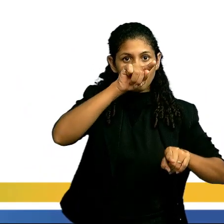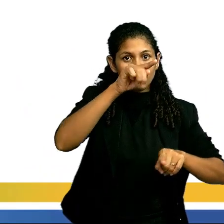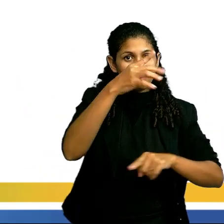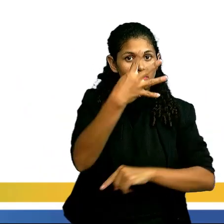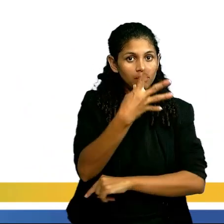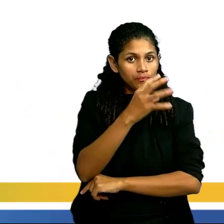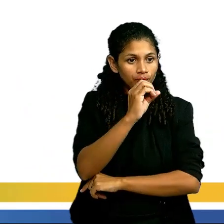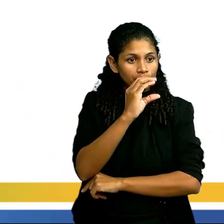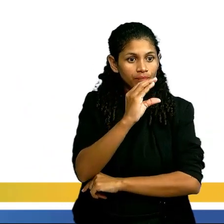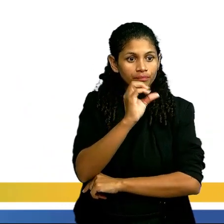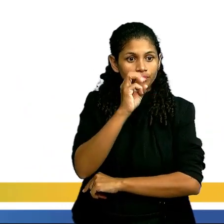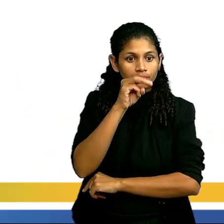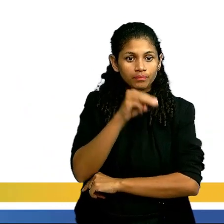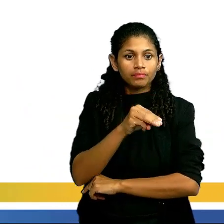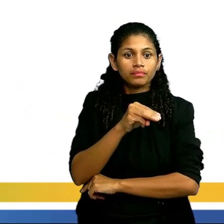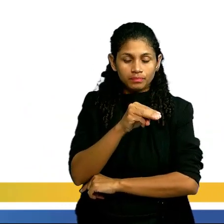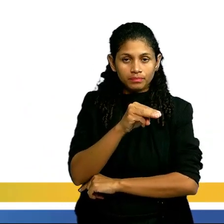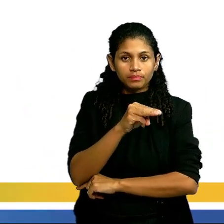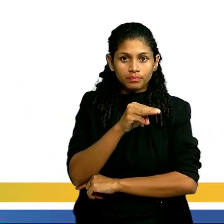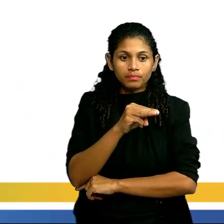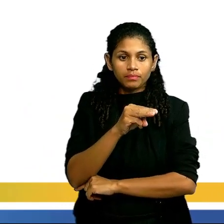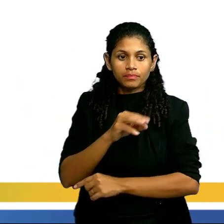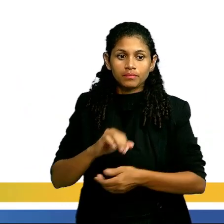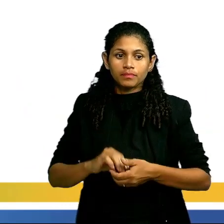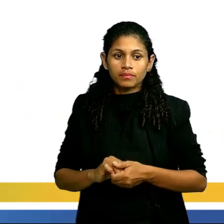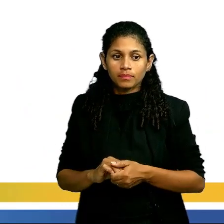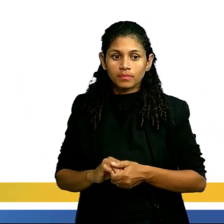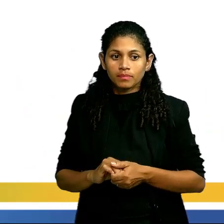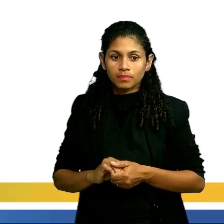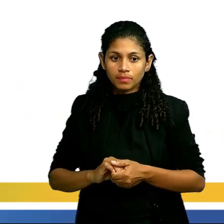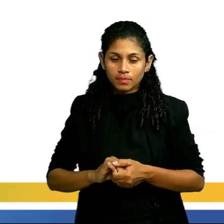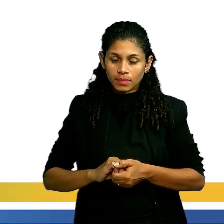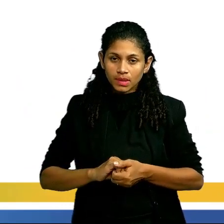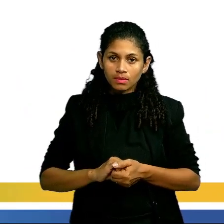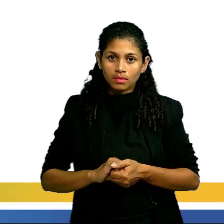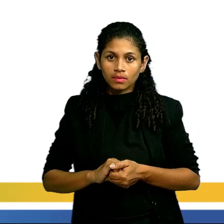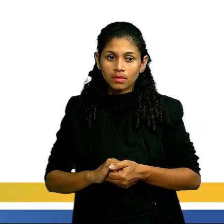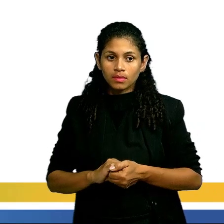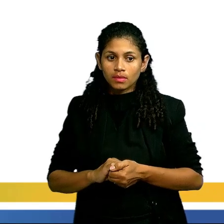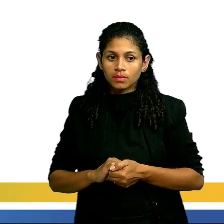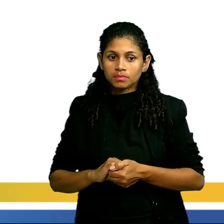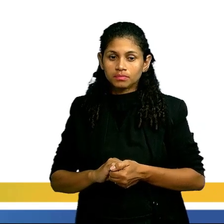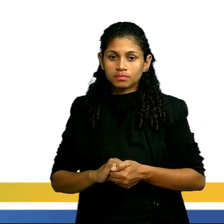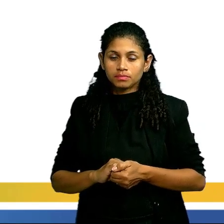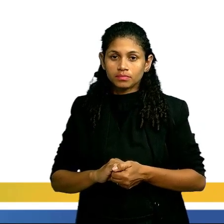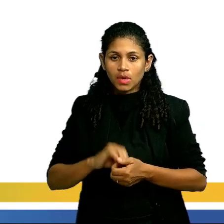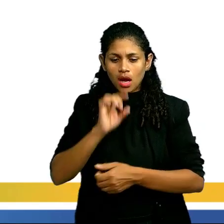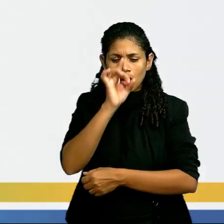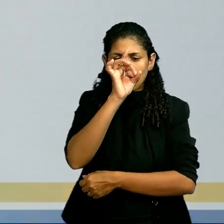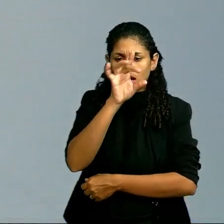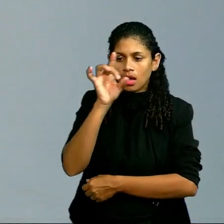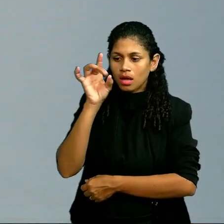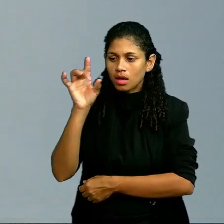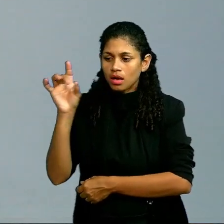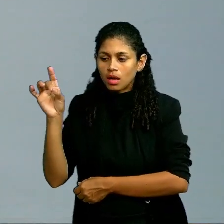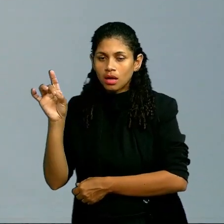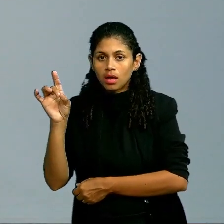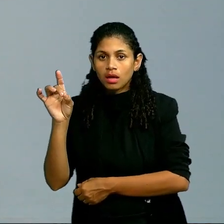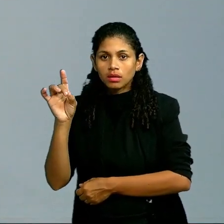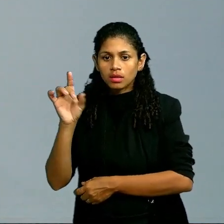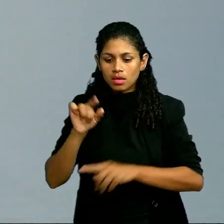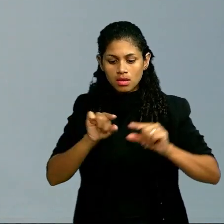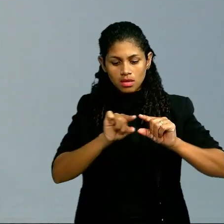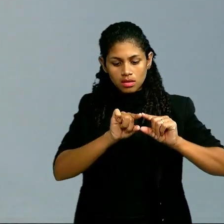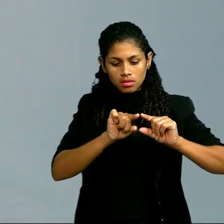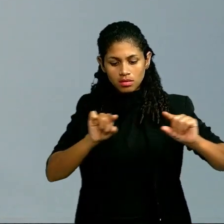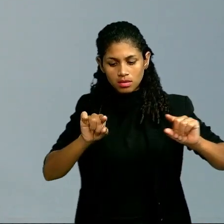por baixo, na maior, que cada cerâmica também tem o comprimento de 40 centímetros. Ou seja, a